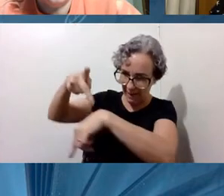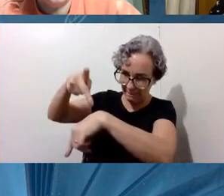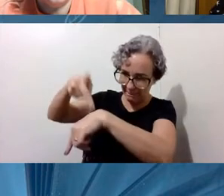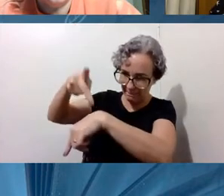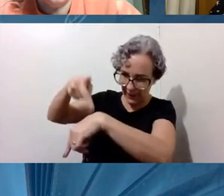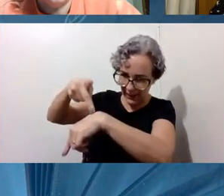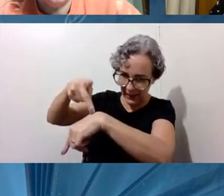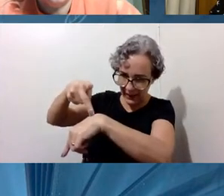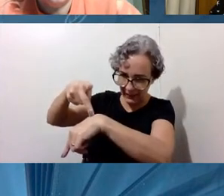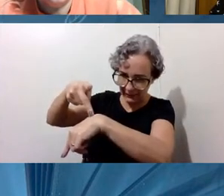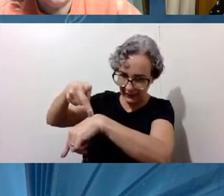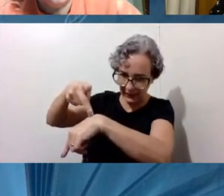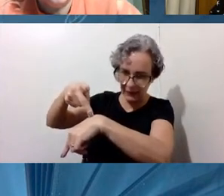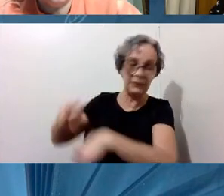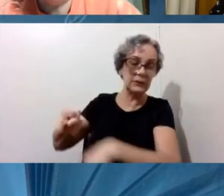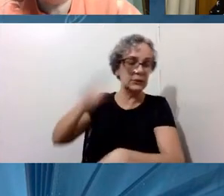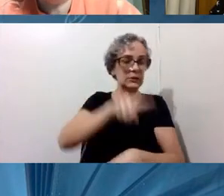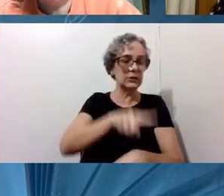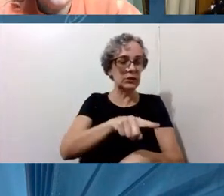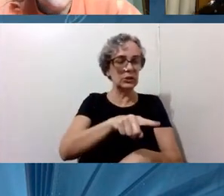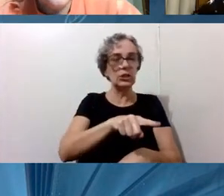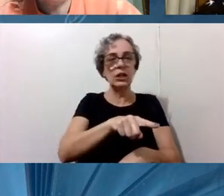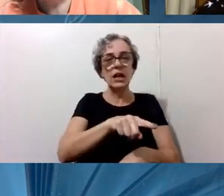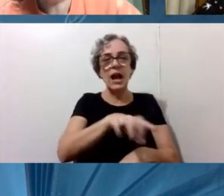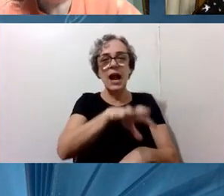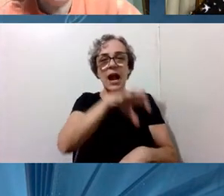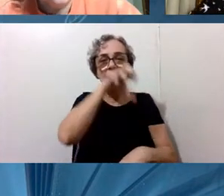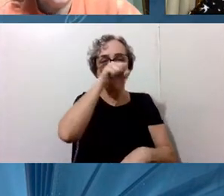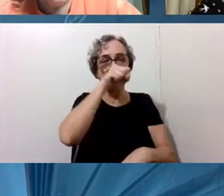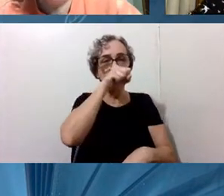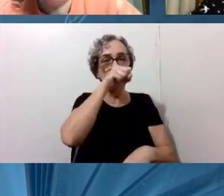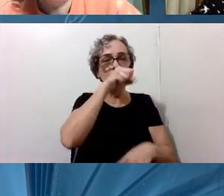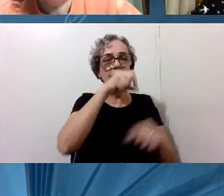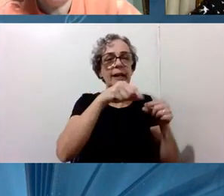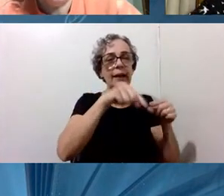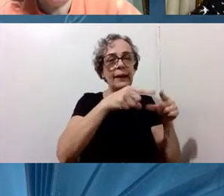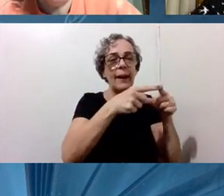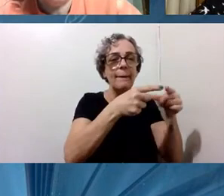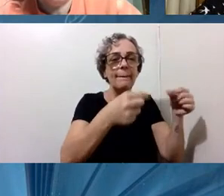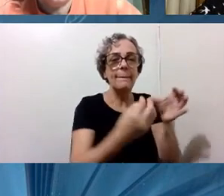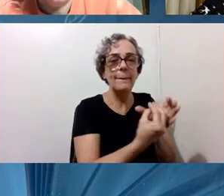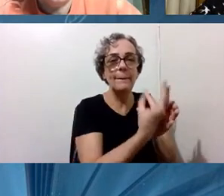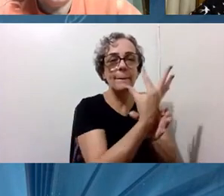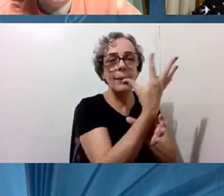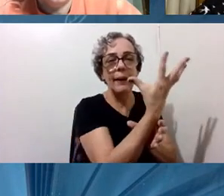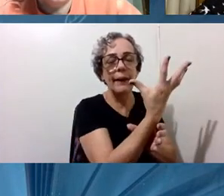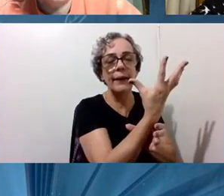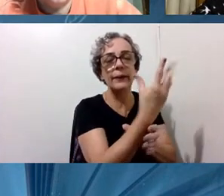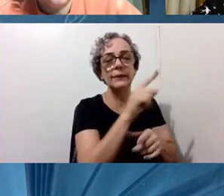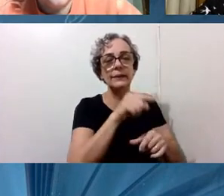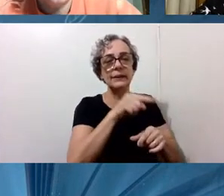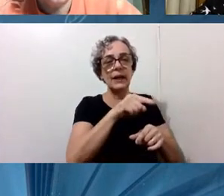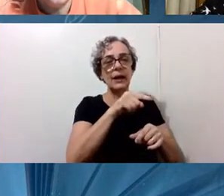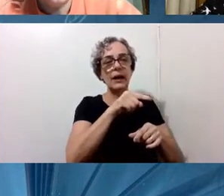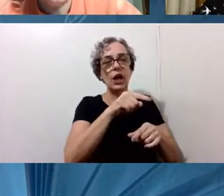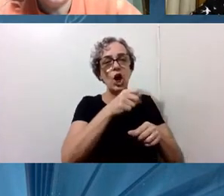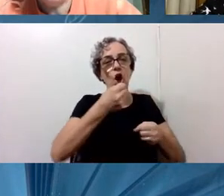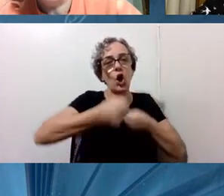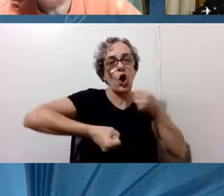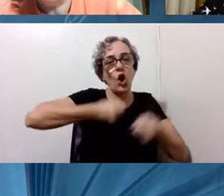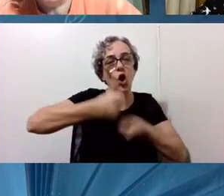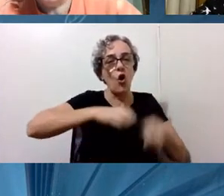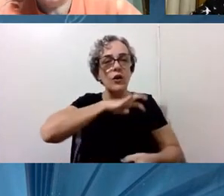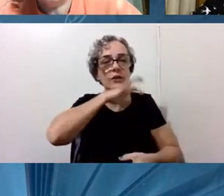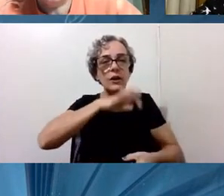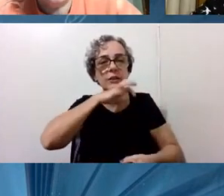ele desperta no homem. Leon Denis não faz referência ao reino mineral nessa questão.